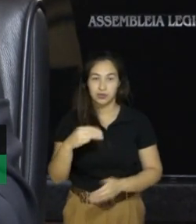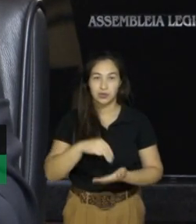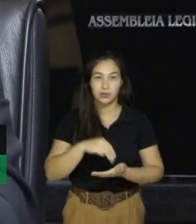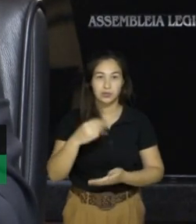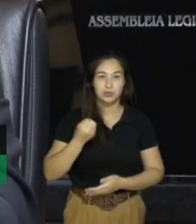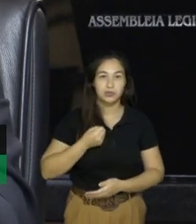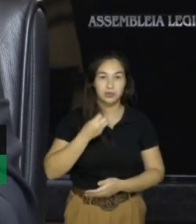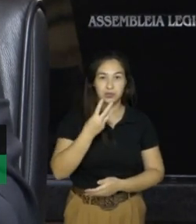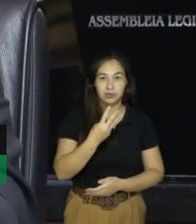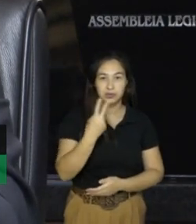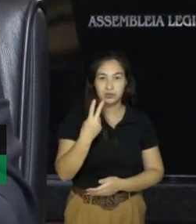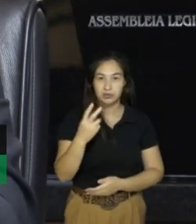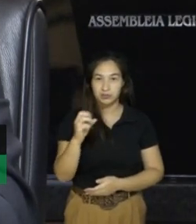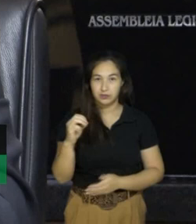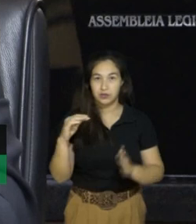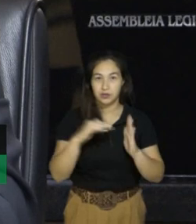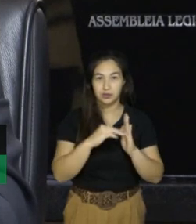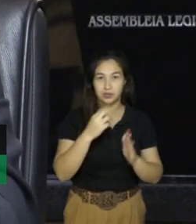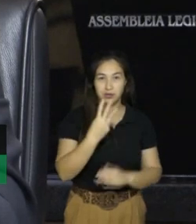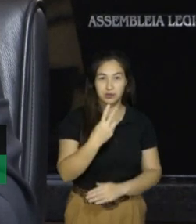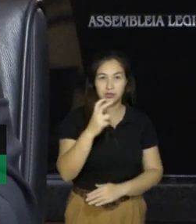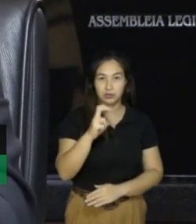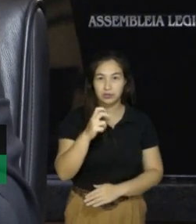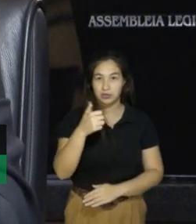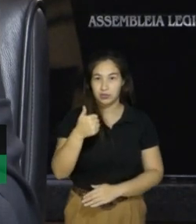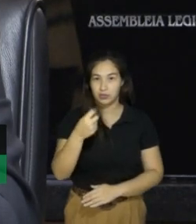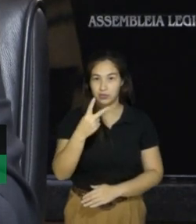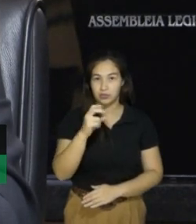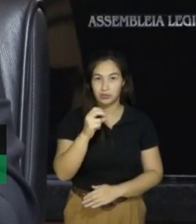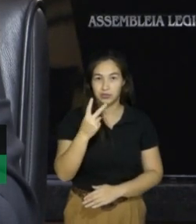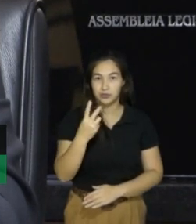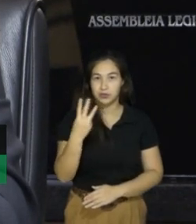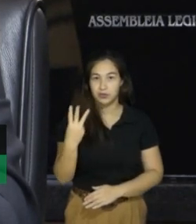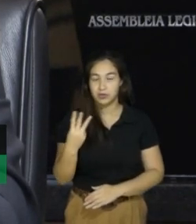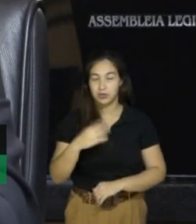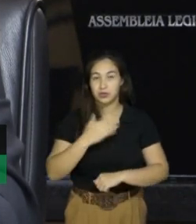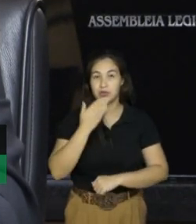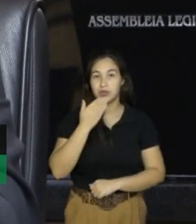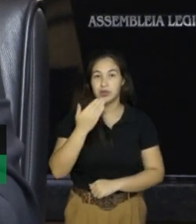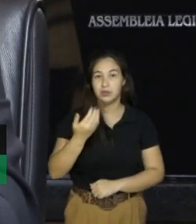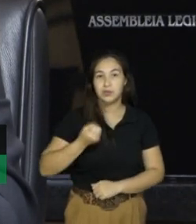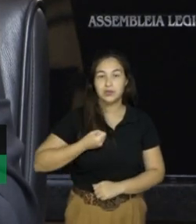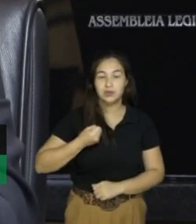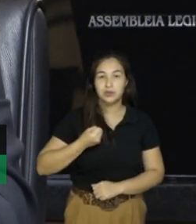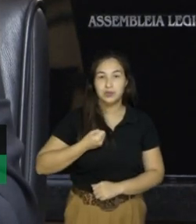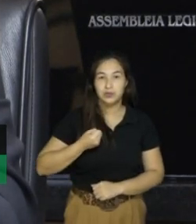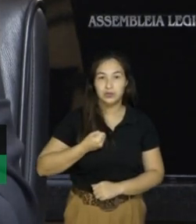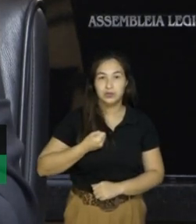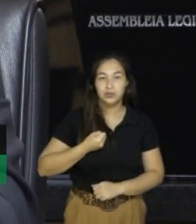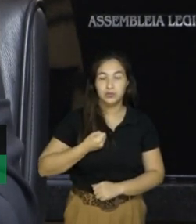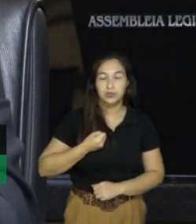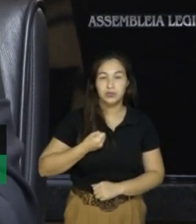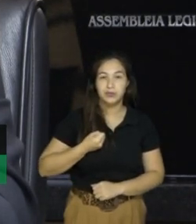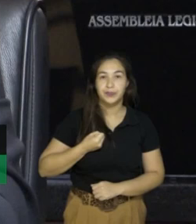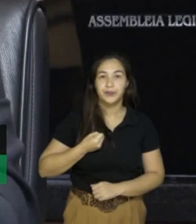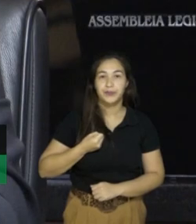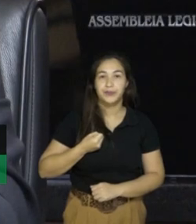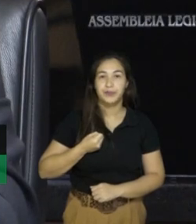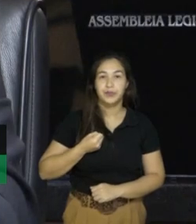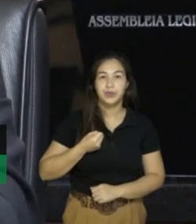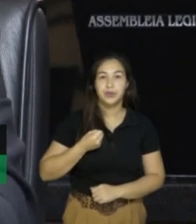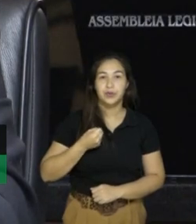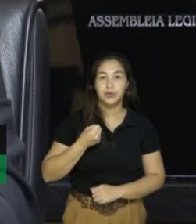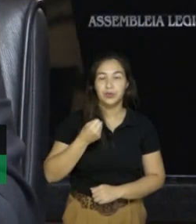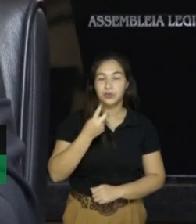320 a 351/2023 e os requerimentos de fórum parlamentar número 29